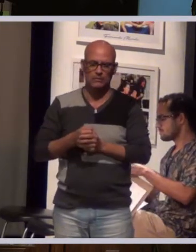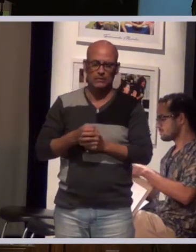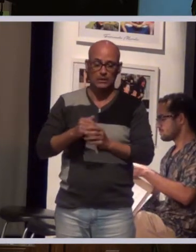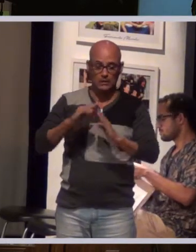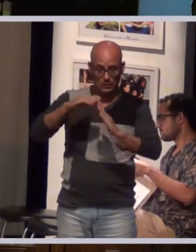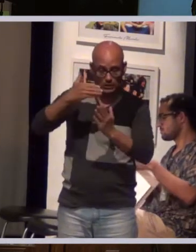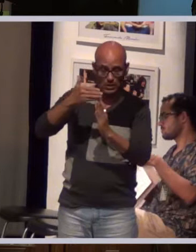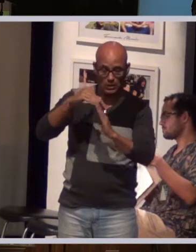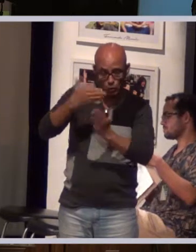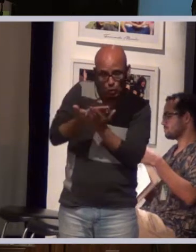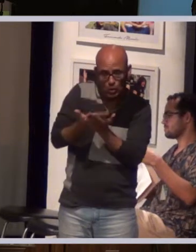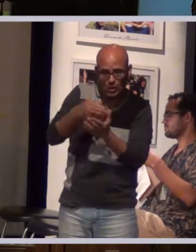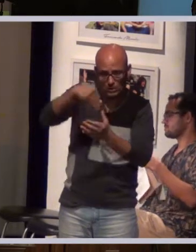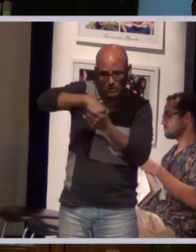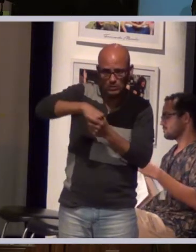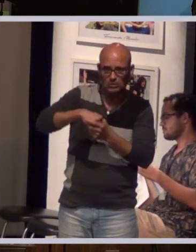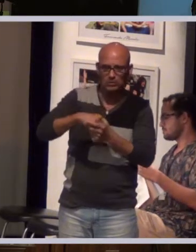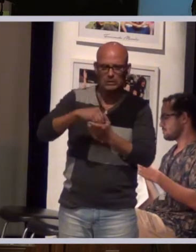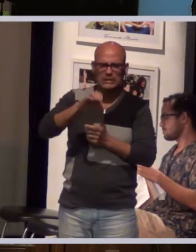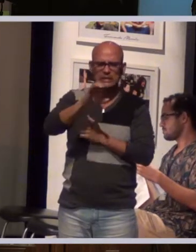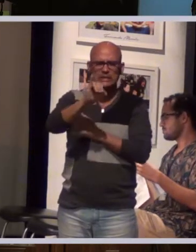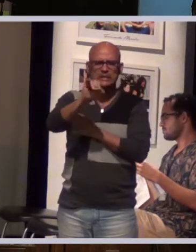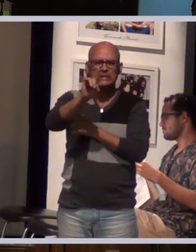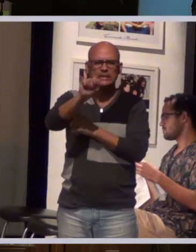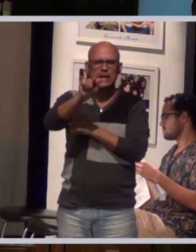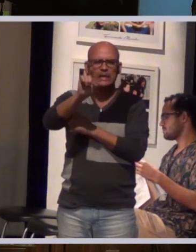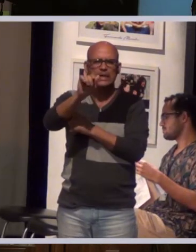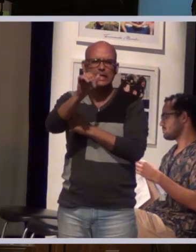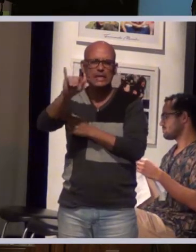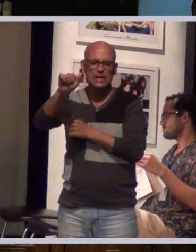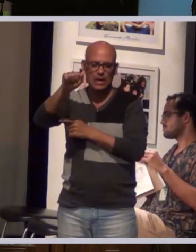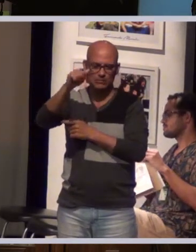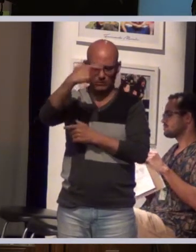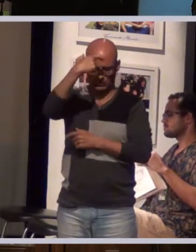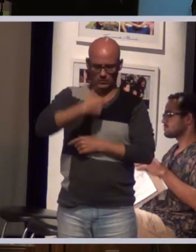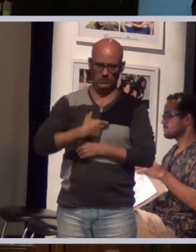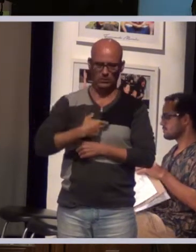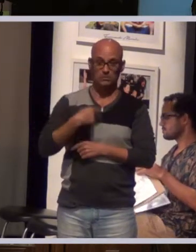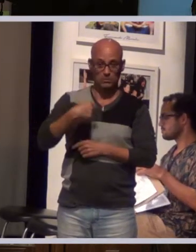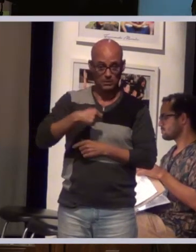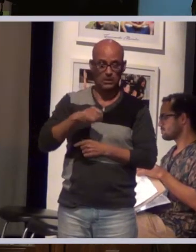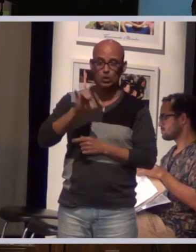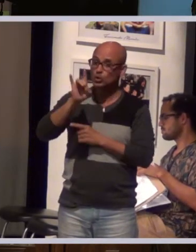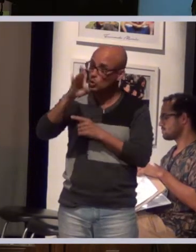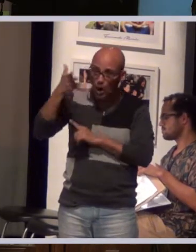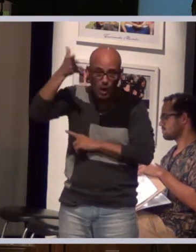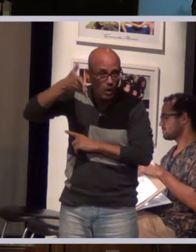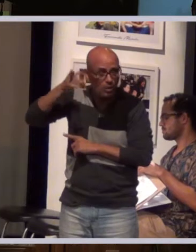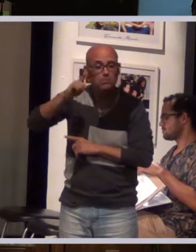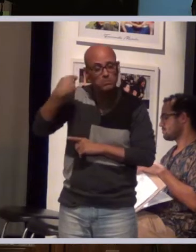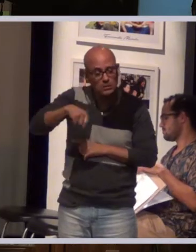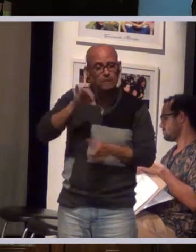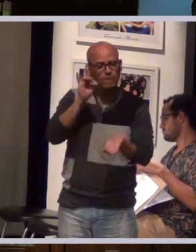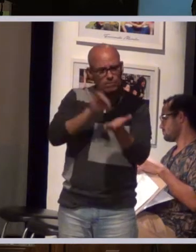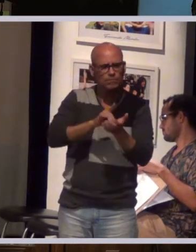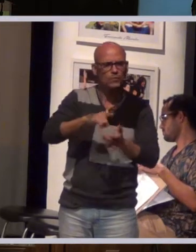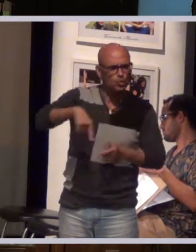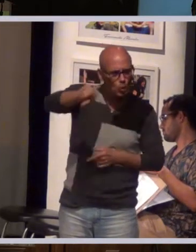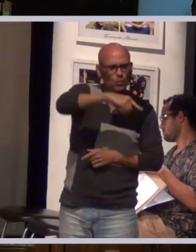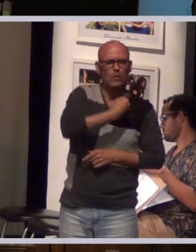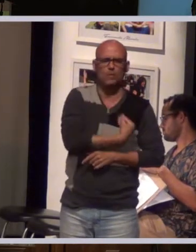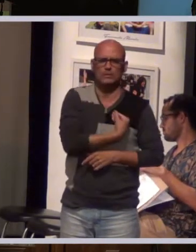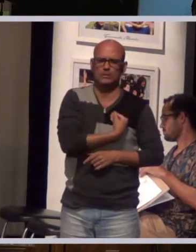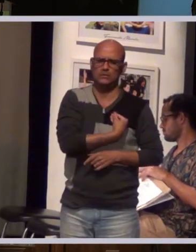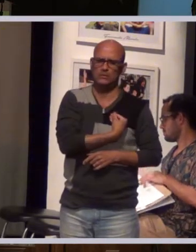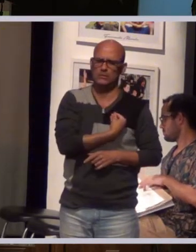cidadania não deve existir apenas no discurso. Ela tem de ser vivenciada no cotidiano de todos que dela fazem